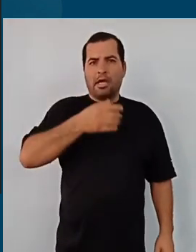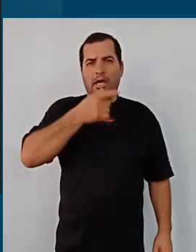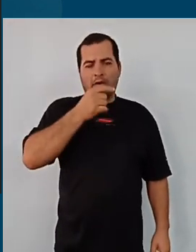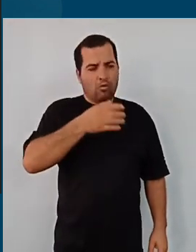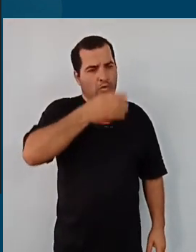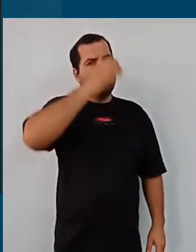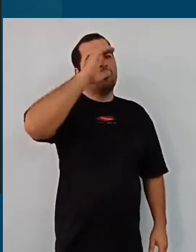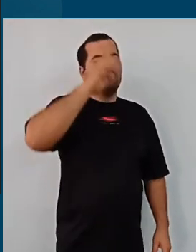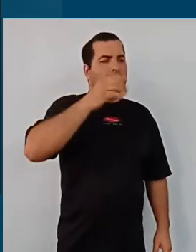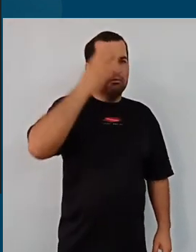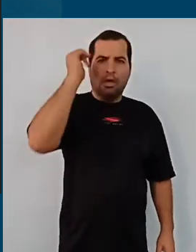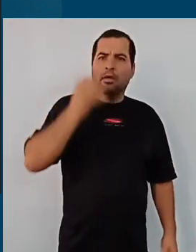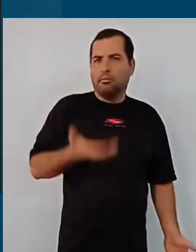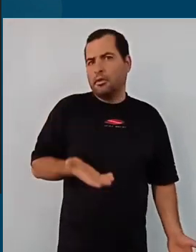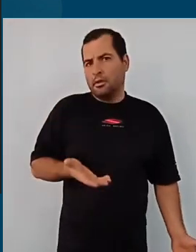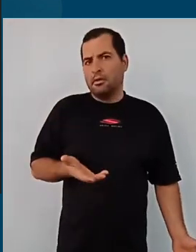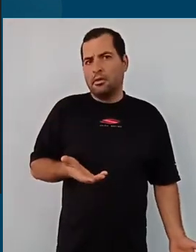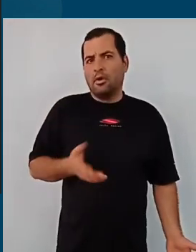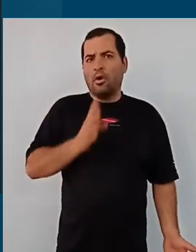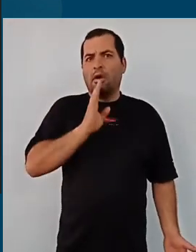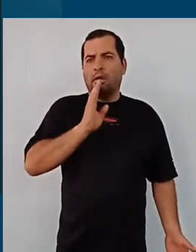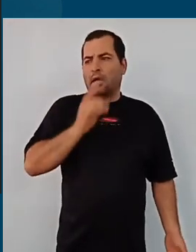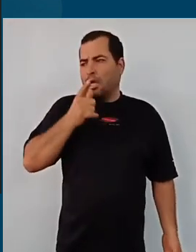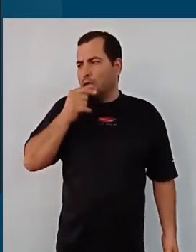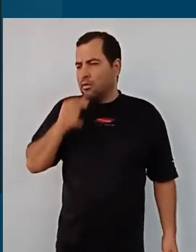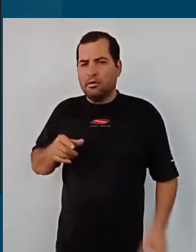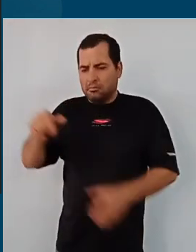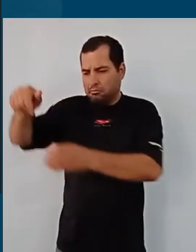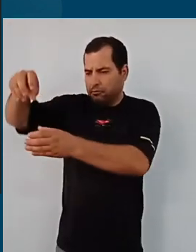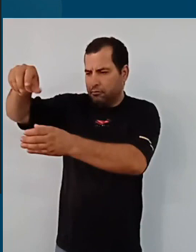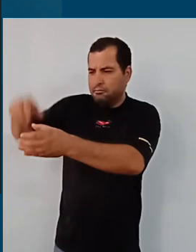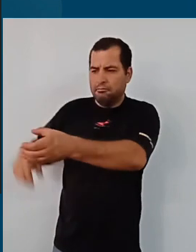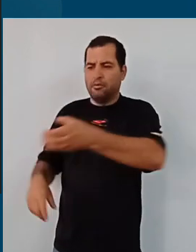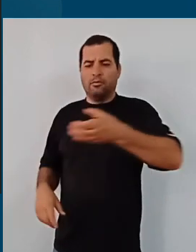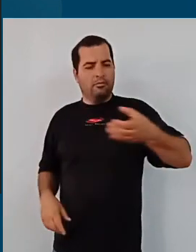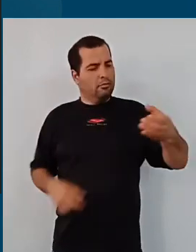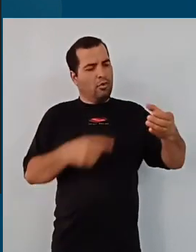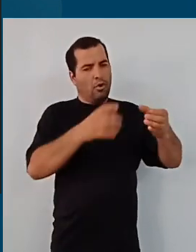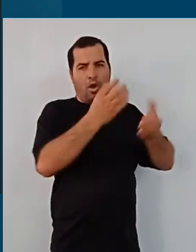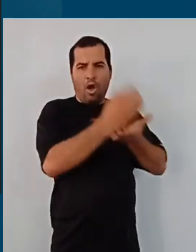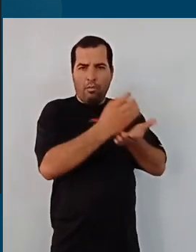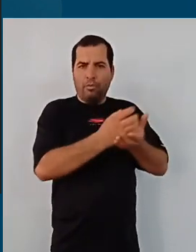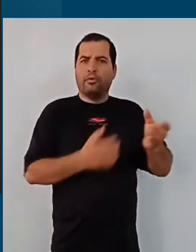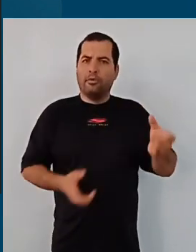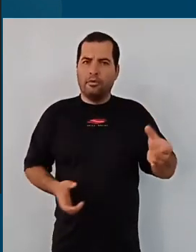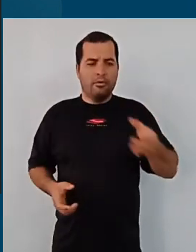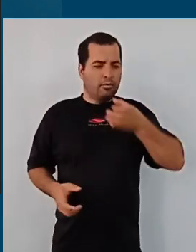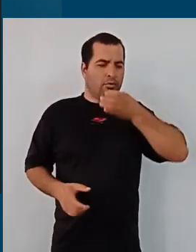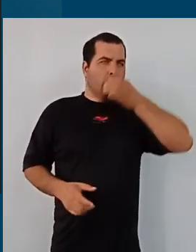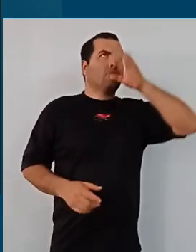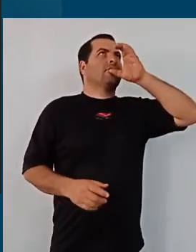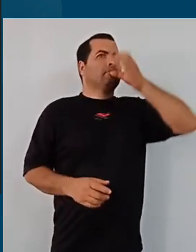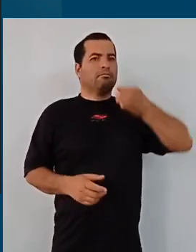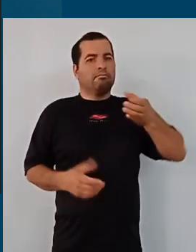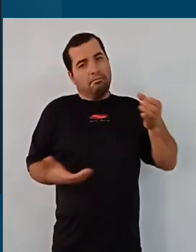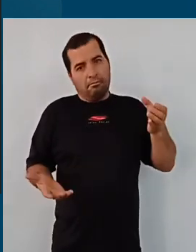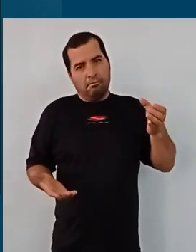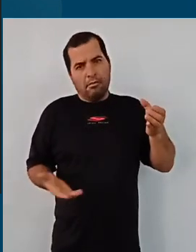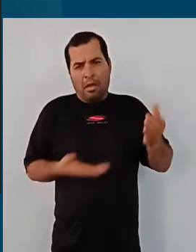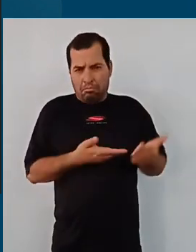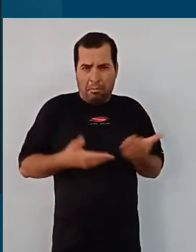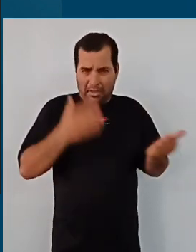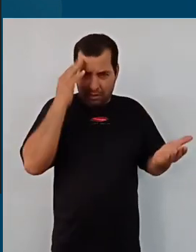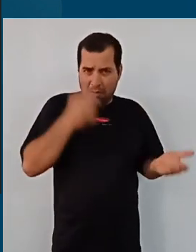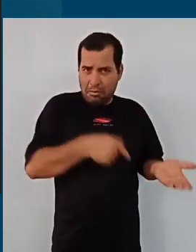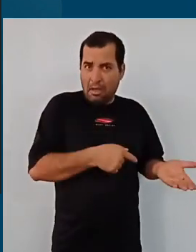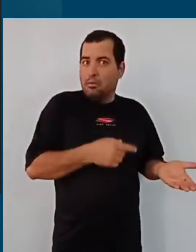uma estrutura cognitiva que preciso beber água, vou lá, abro a torneira, pego o copo. levo até a boca e bebo. Um bebê não